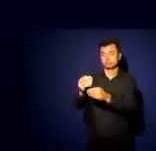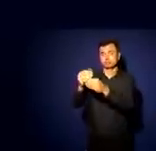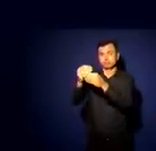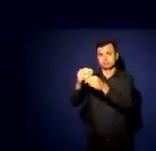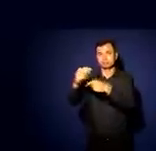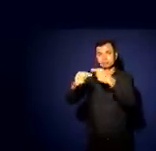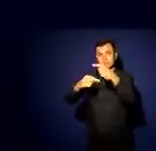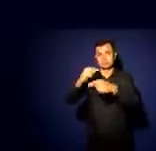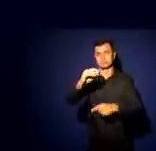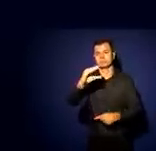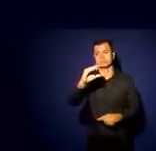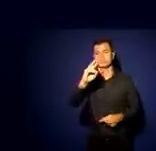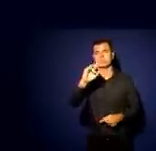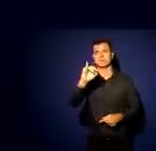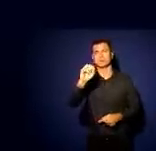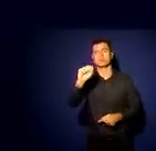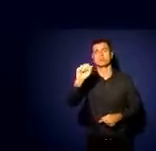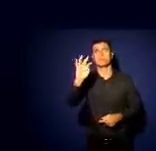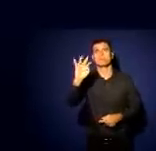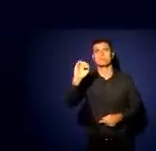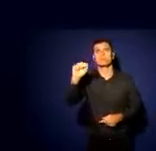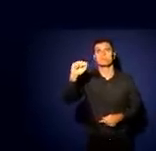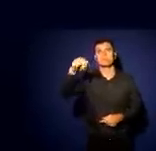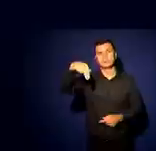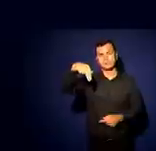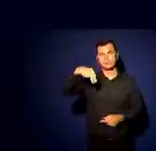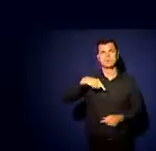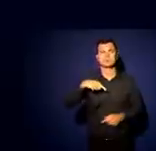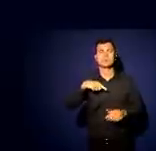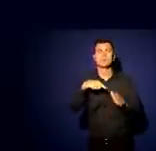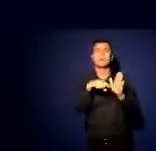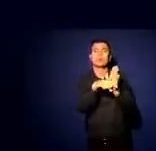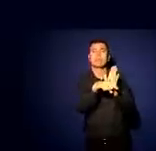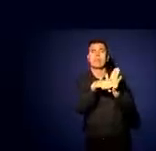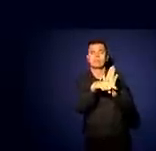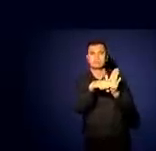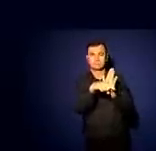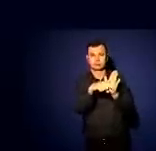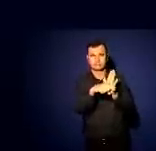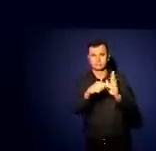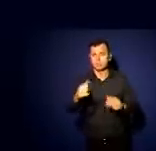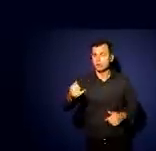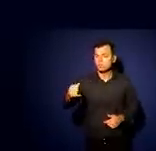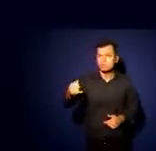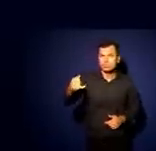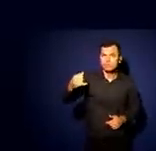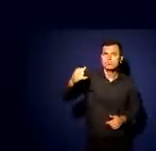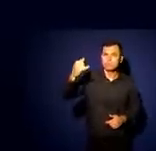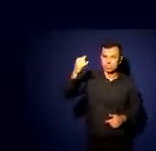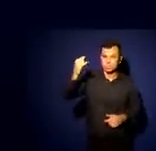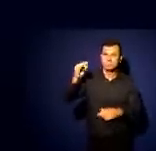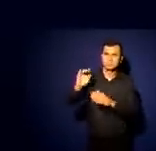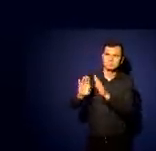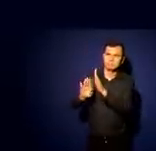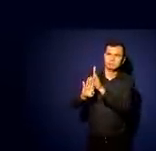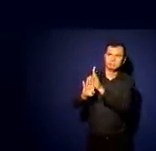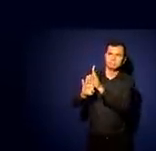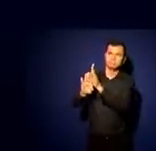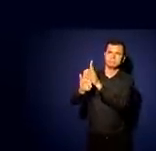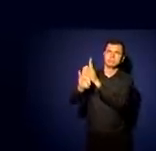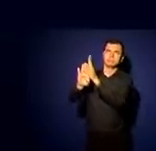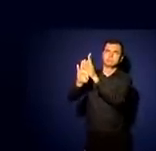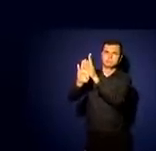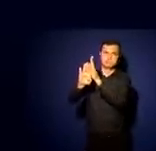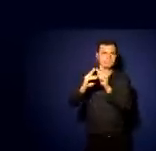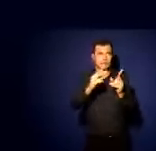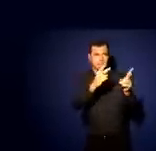Christian completar quando a gente faz uma análise que a gente usa o juro a gente já inclui o juro Real que tá alto e tem subido Com todas essas preocupações que a gente